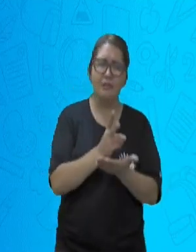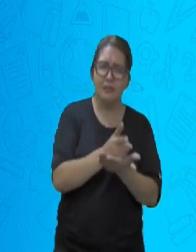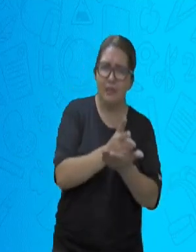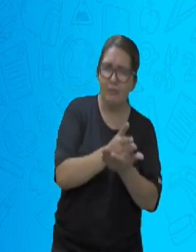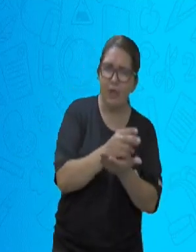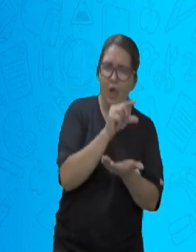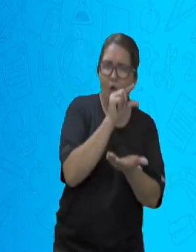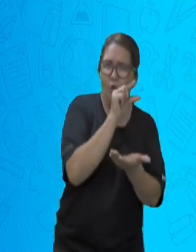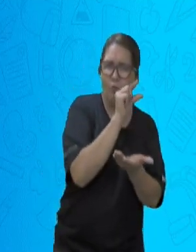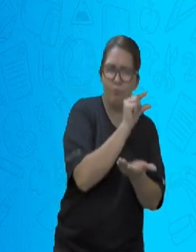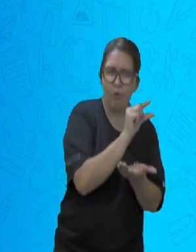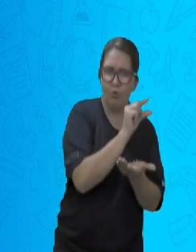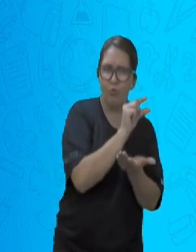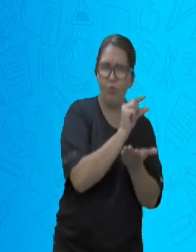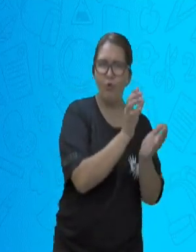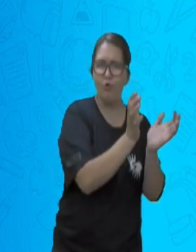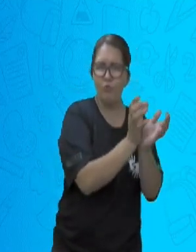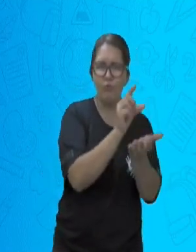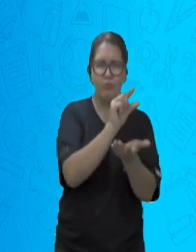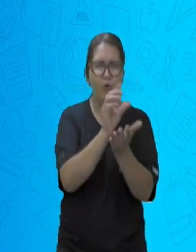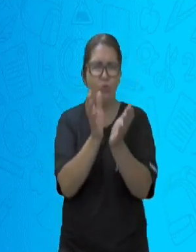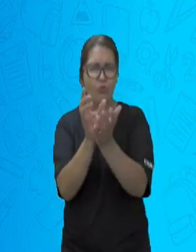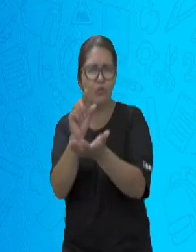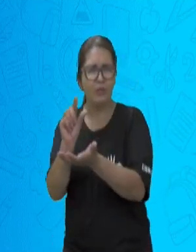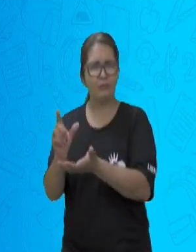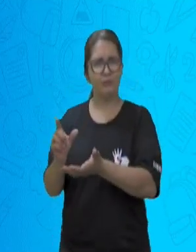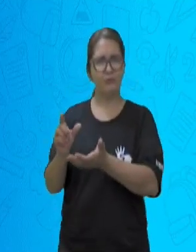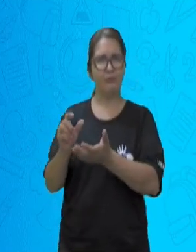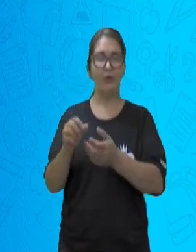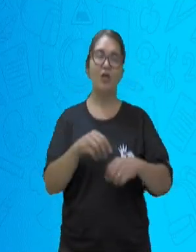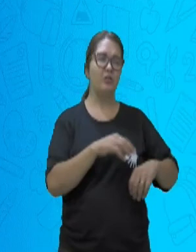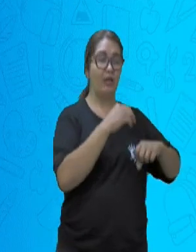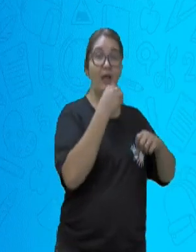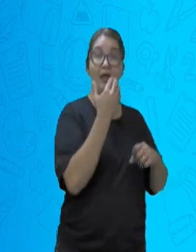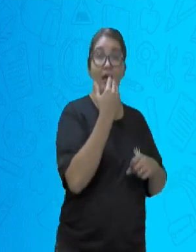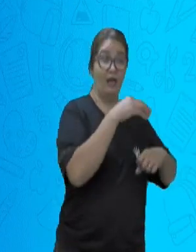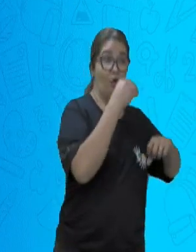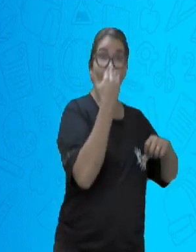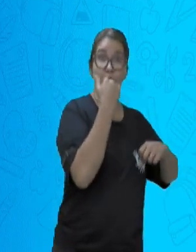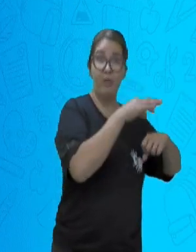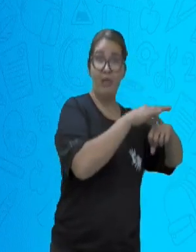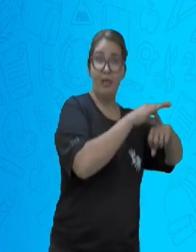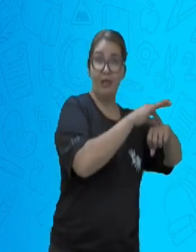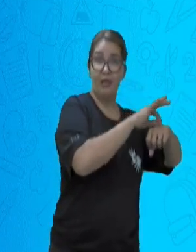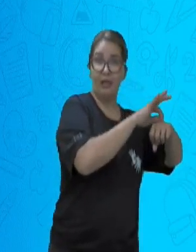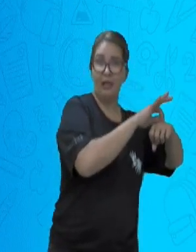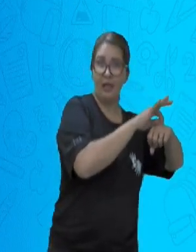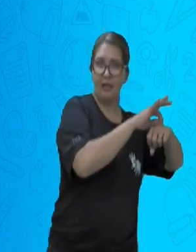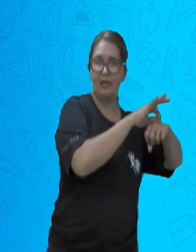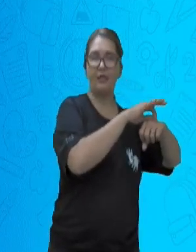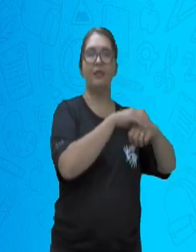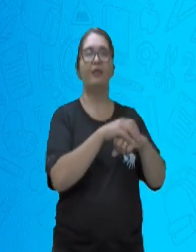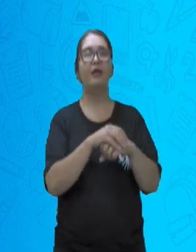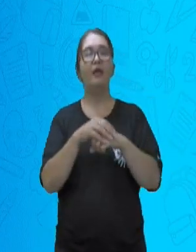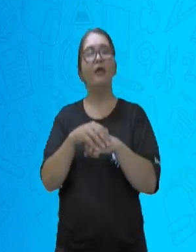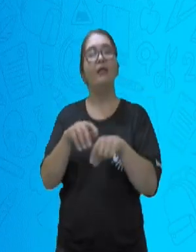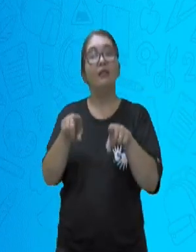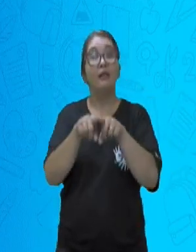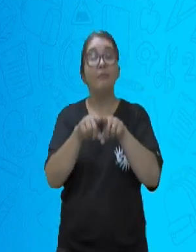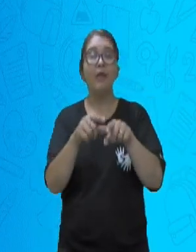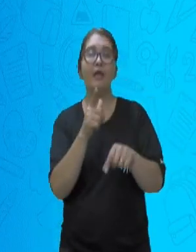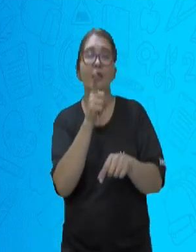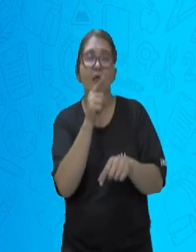nosso organismo precisa tanto dos alimentos de origem animal, quanto dos alimentos de origem vegetal e os alimentos de origem